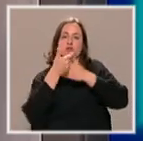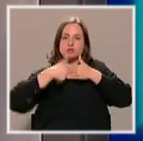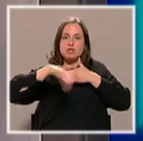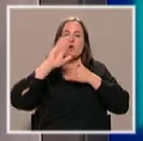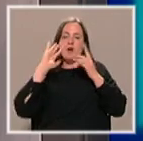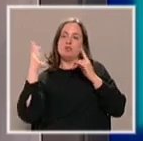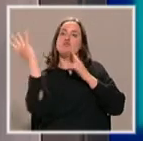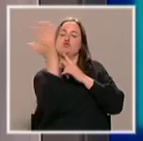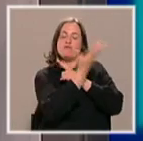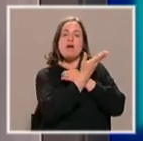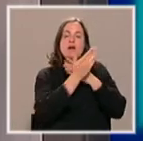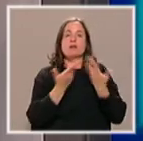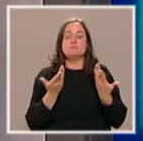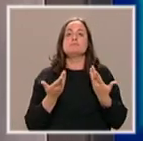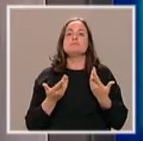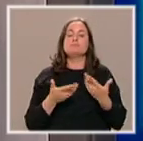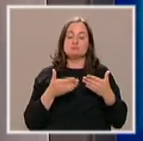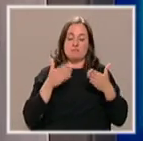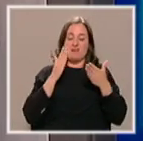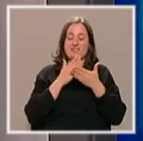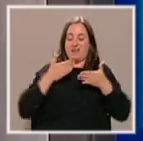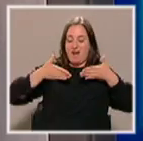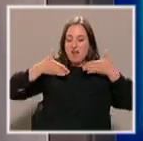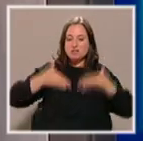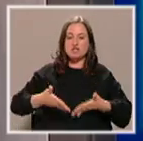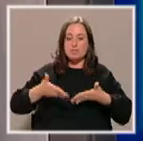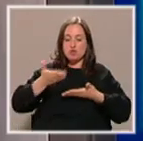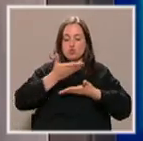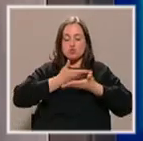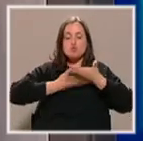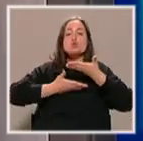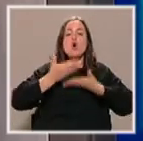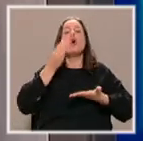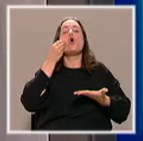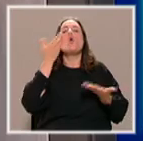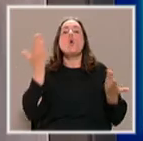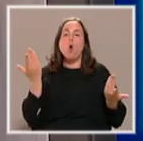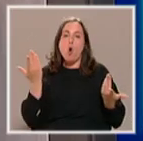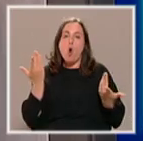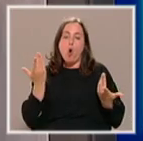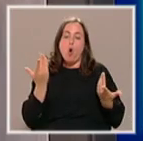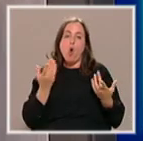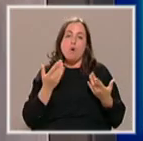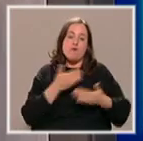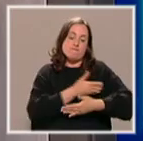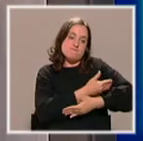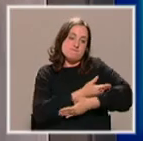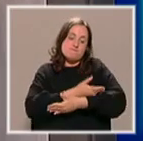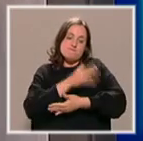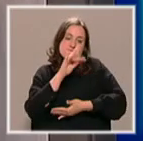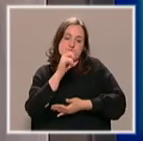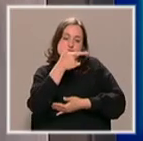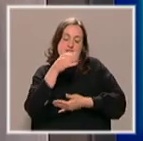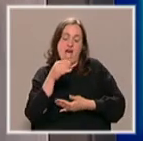a atmosfera. Até à fase do nascimento, essas trocas são estabelecidas entre o feto ou o novo ser, feto